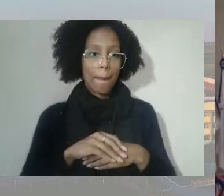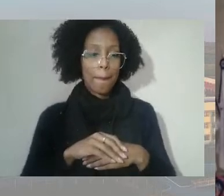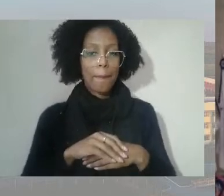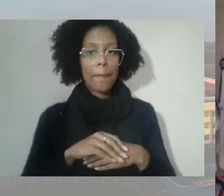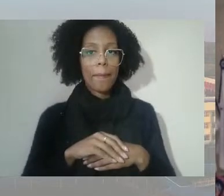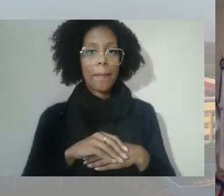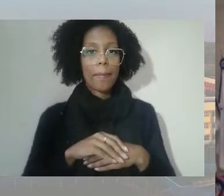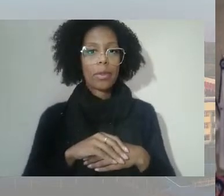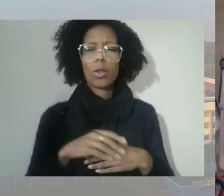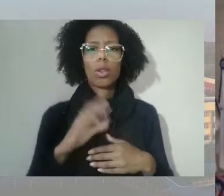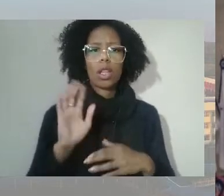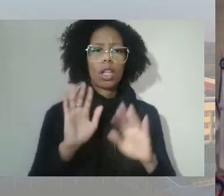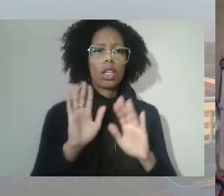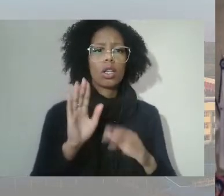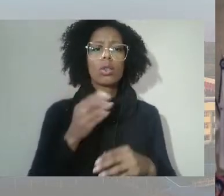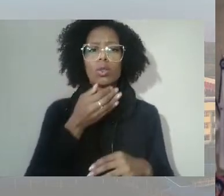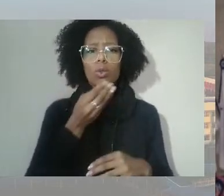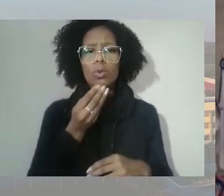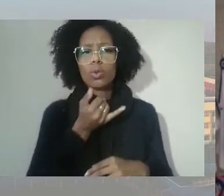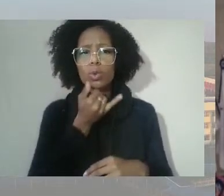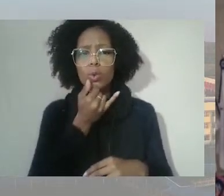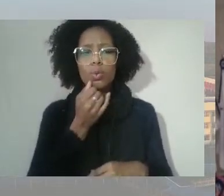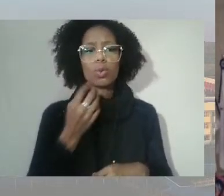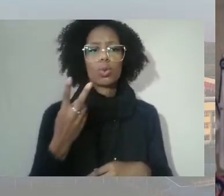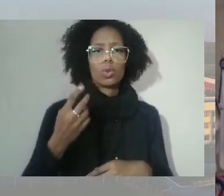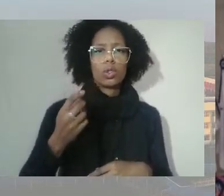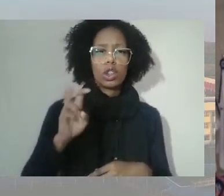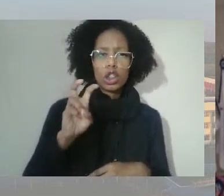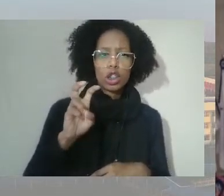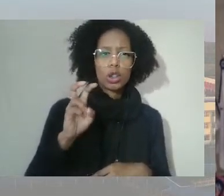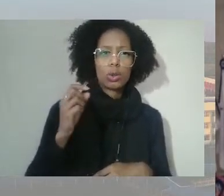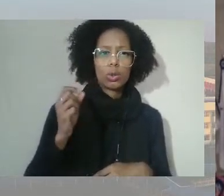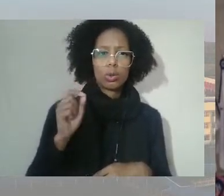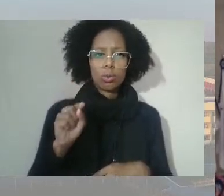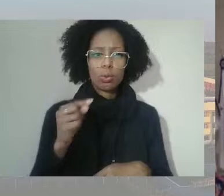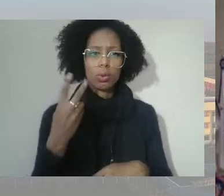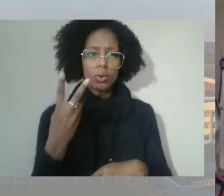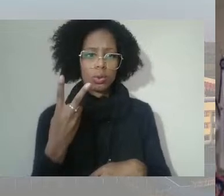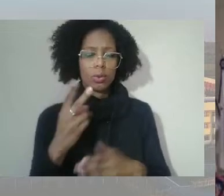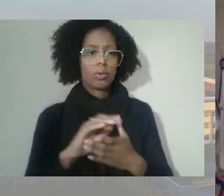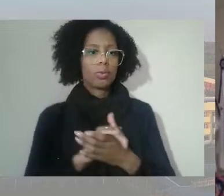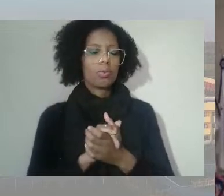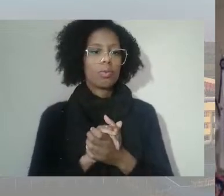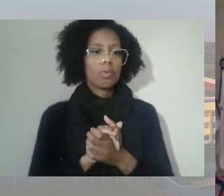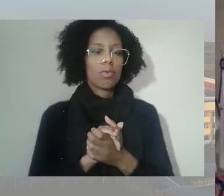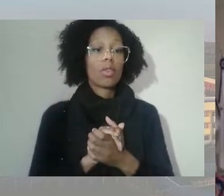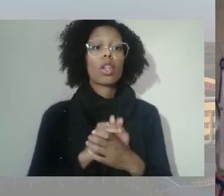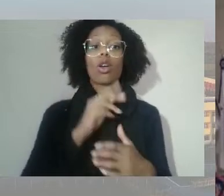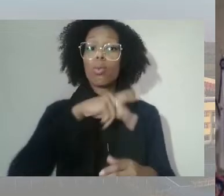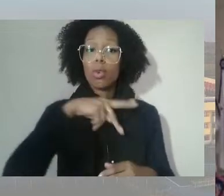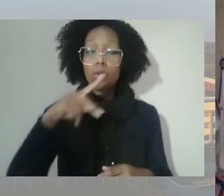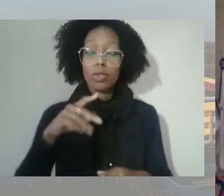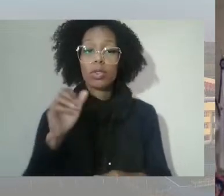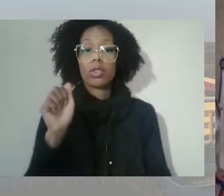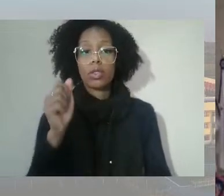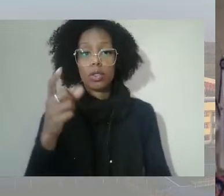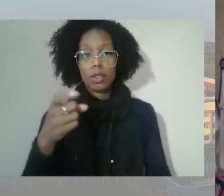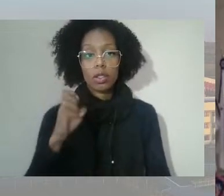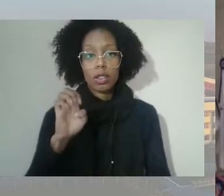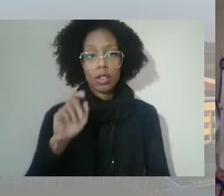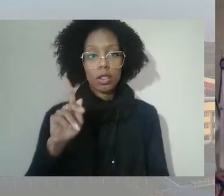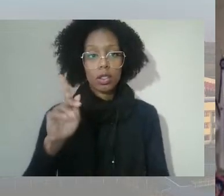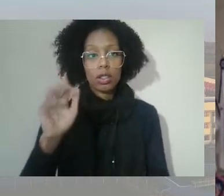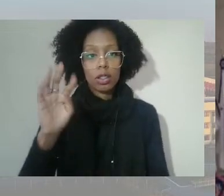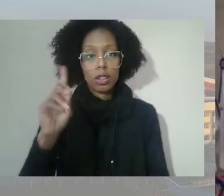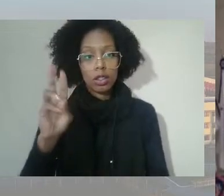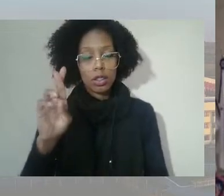Não, 2. 5.2, do trazido pelo conselheiro Alexandre, professor Alexandre Santini Xavier, resposta da